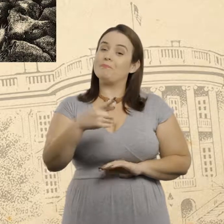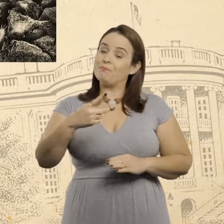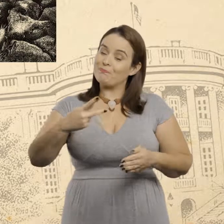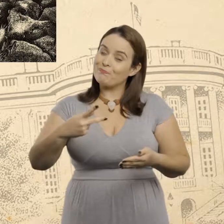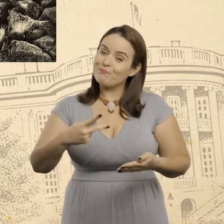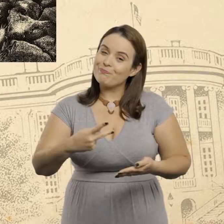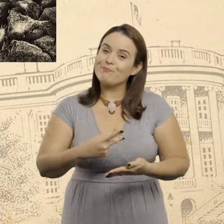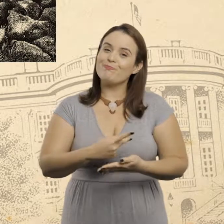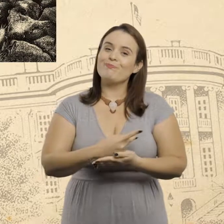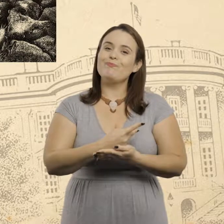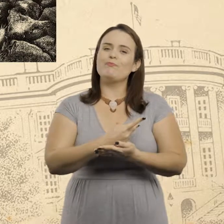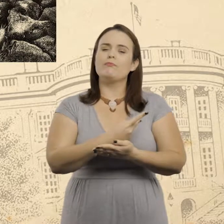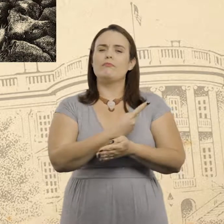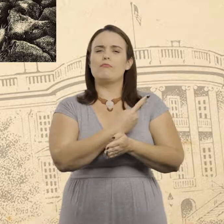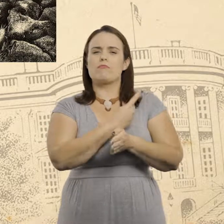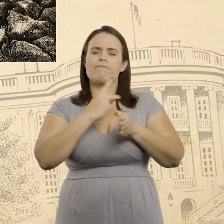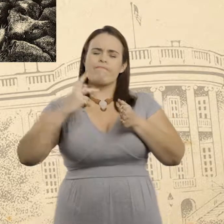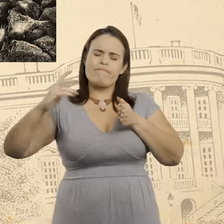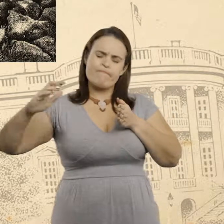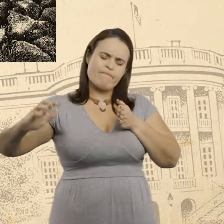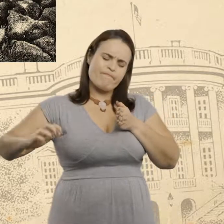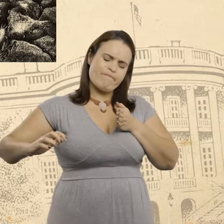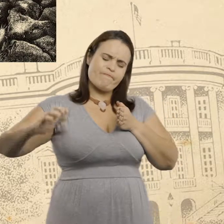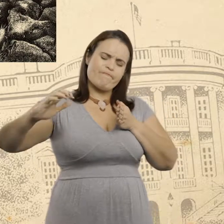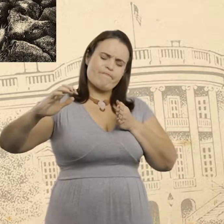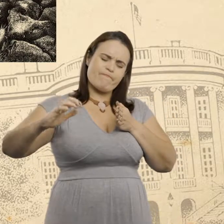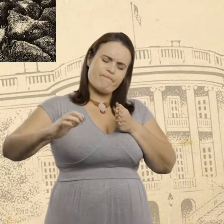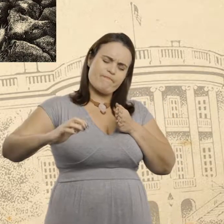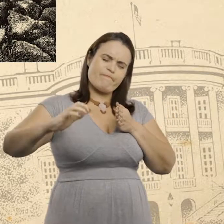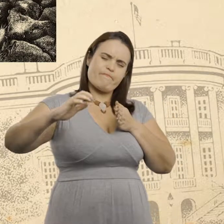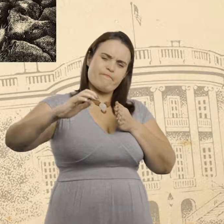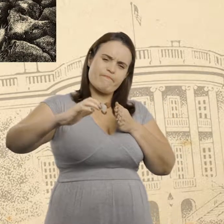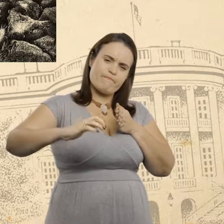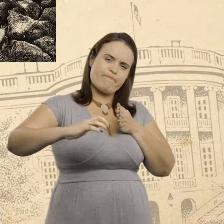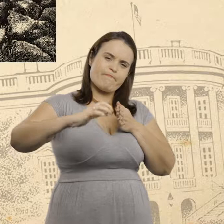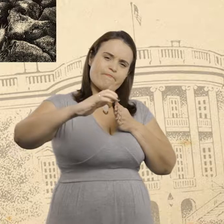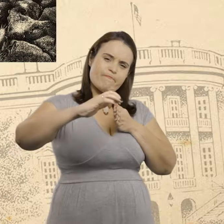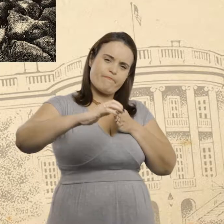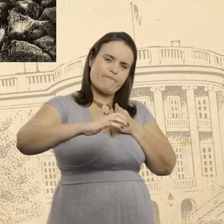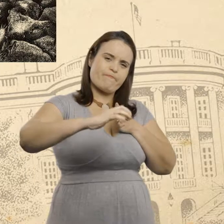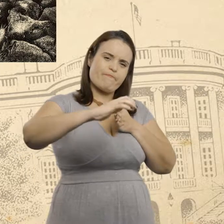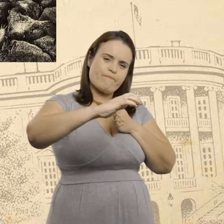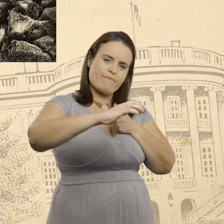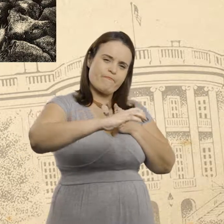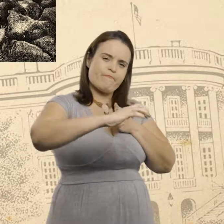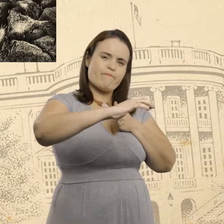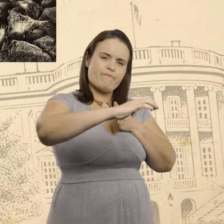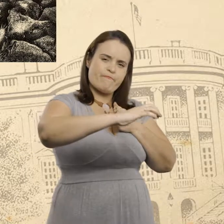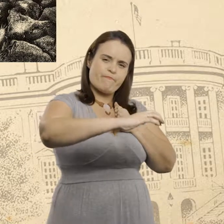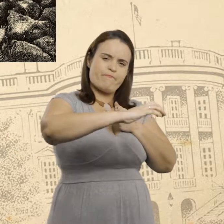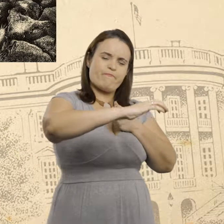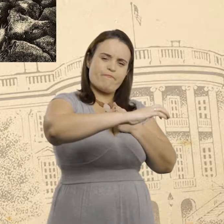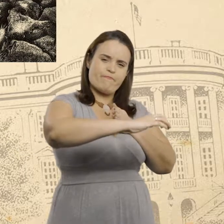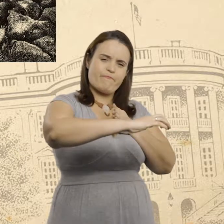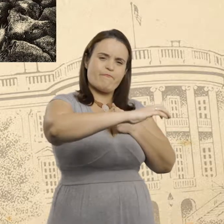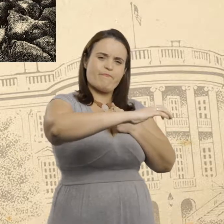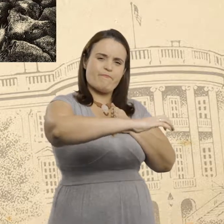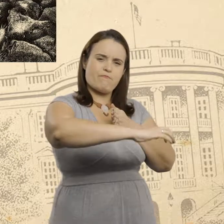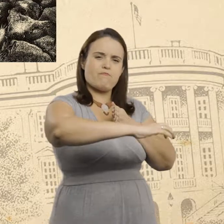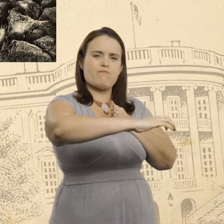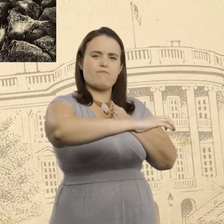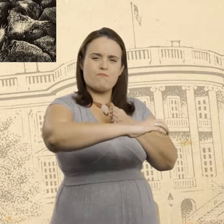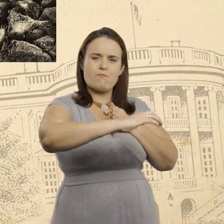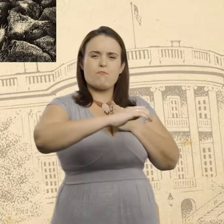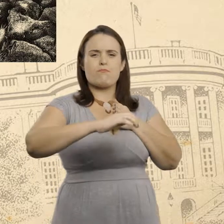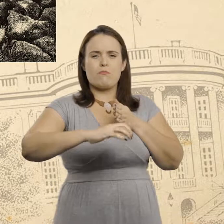Foi isso que aconteceu. Uma longa manada de bisões começou a atravessar a linha do trem. O trem foi obrigado